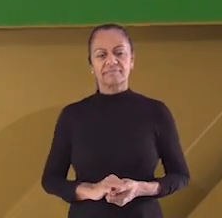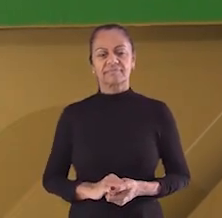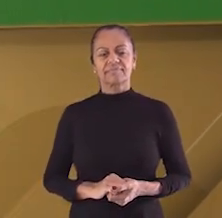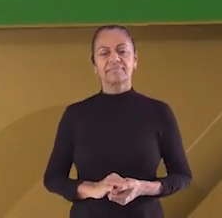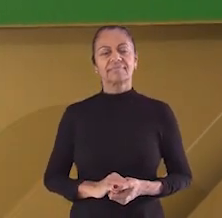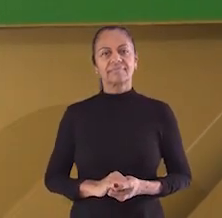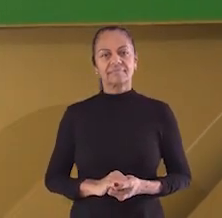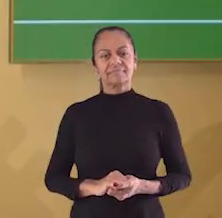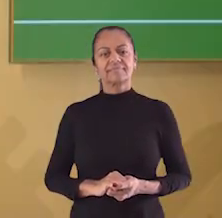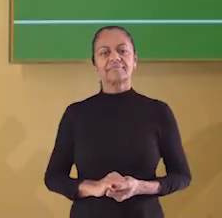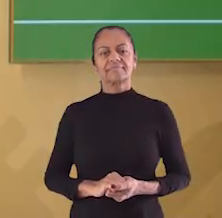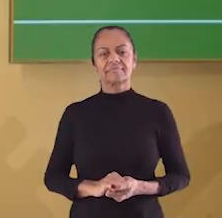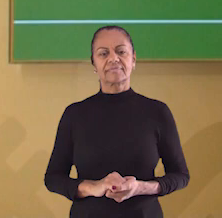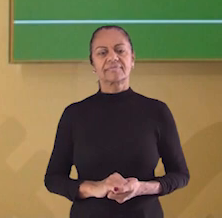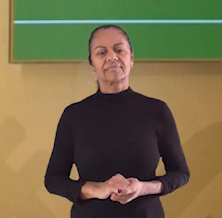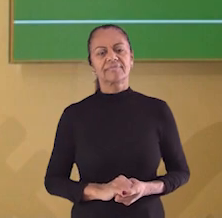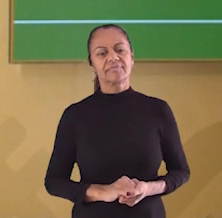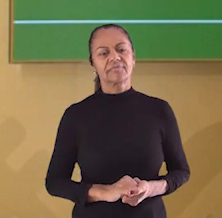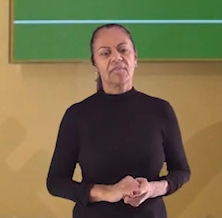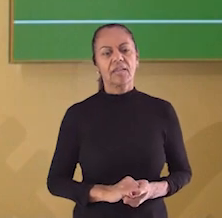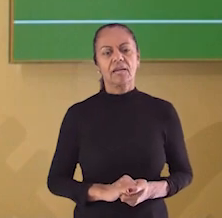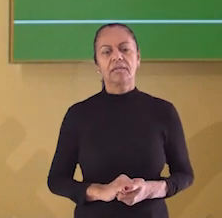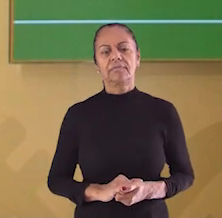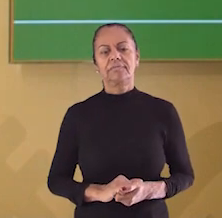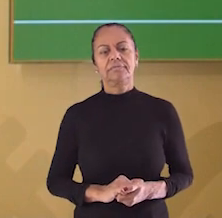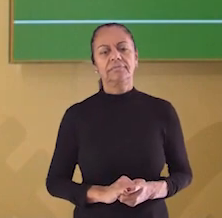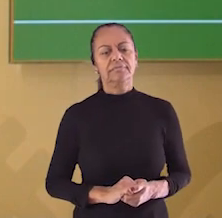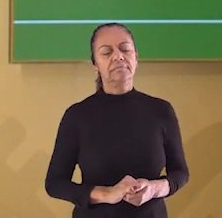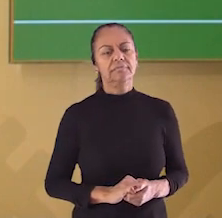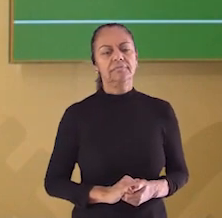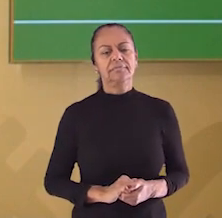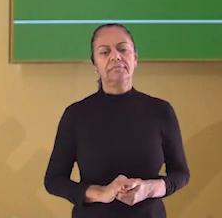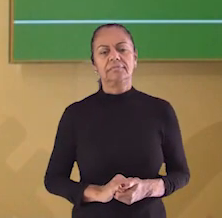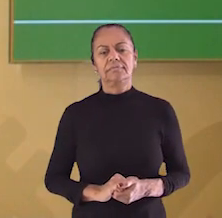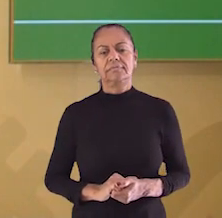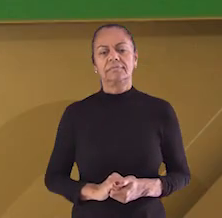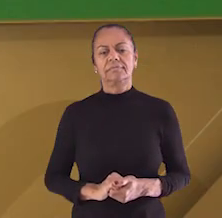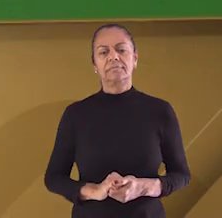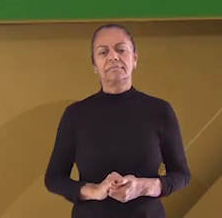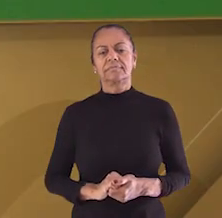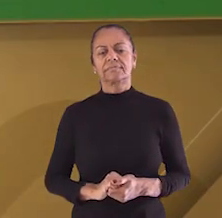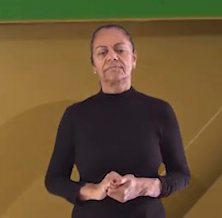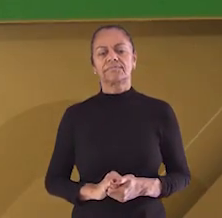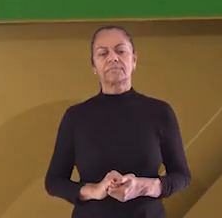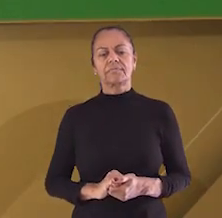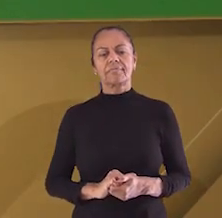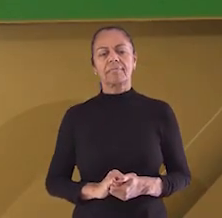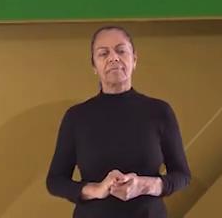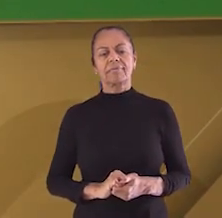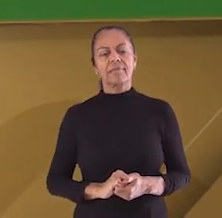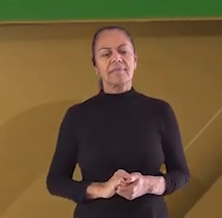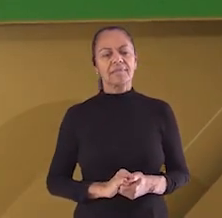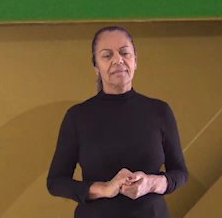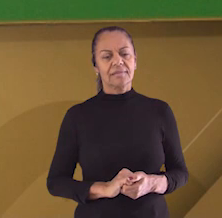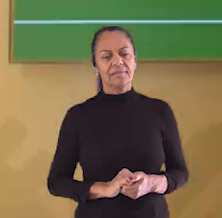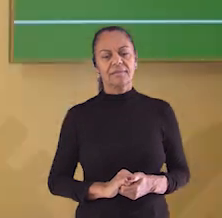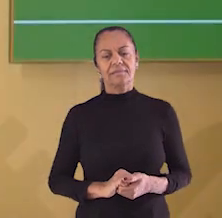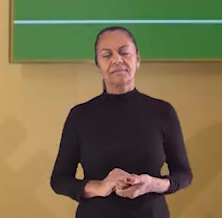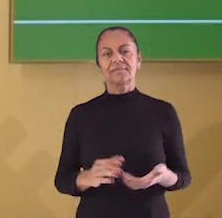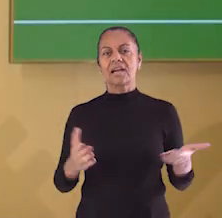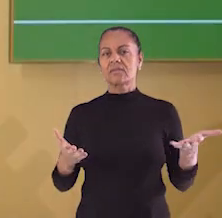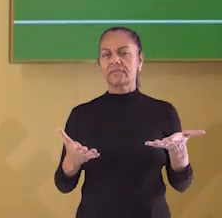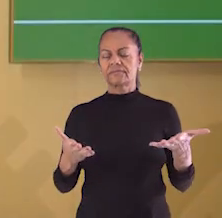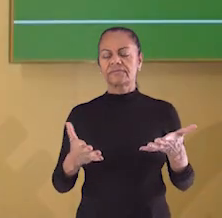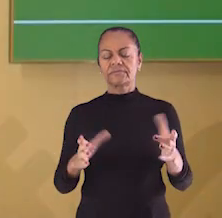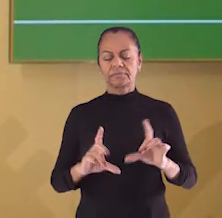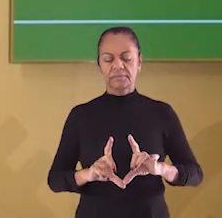A gente vai na parte de baixo. Bacana, bacana, bacana. Então, vamos ver se a gente consegue